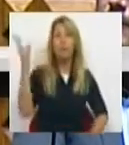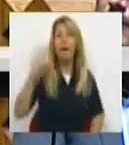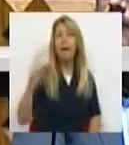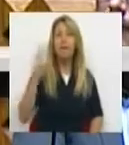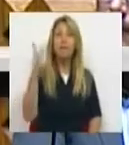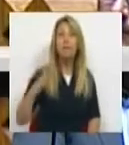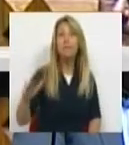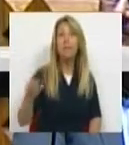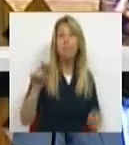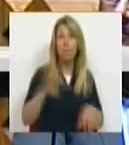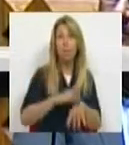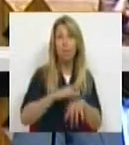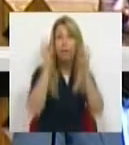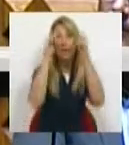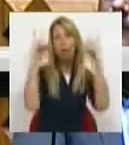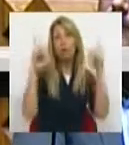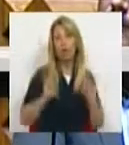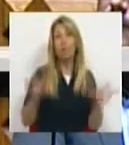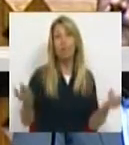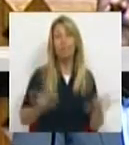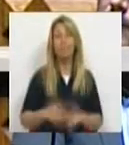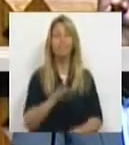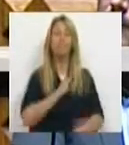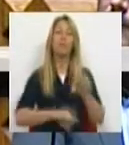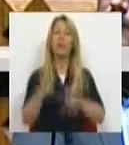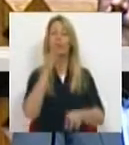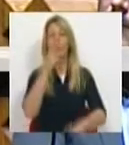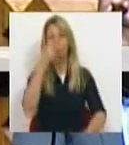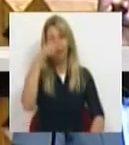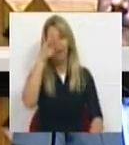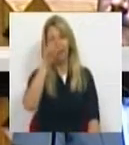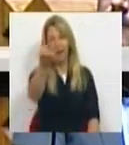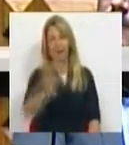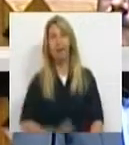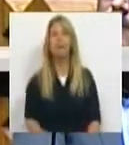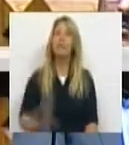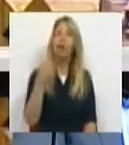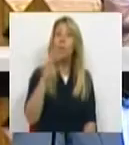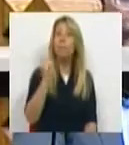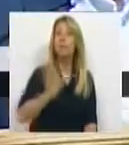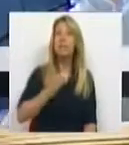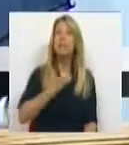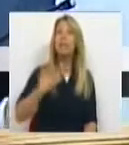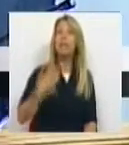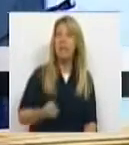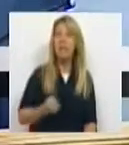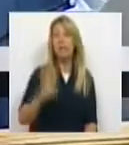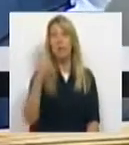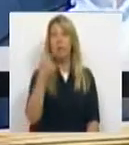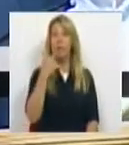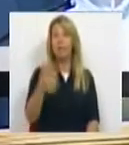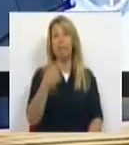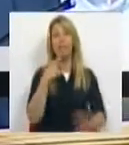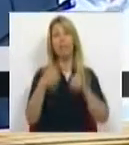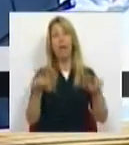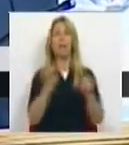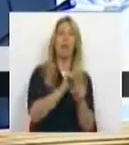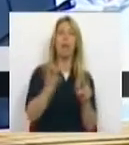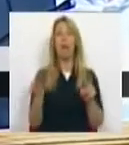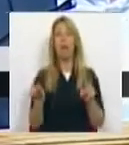isso sim é fanatismo ideológico. Senhor deputado, engana-se e engana-se o PSD e o CDS ao fazer essa distinção, porque é